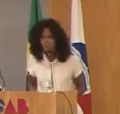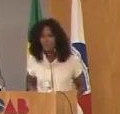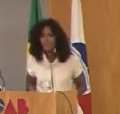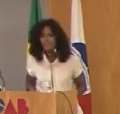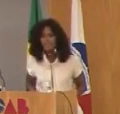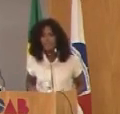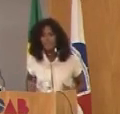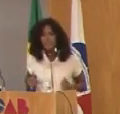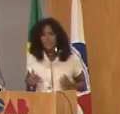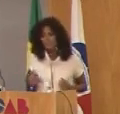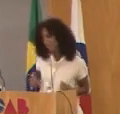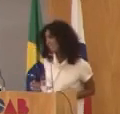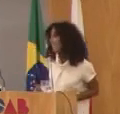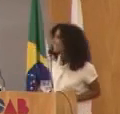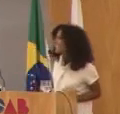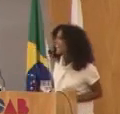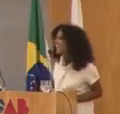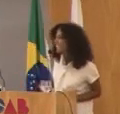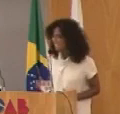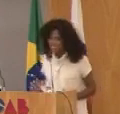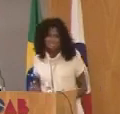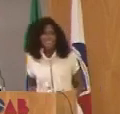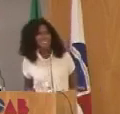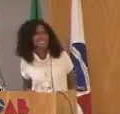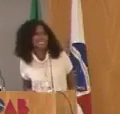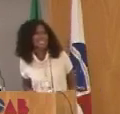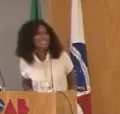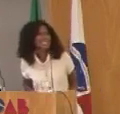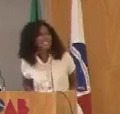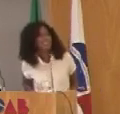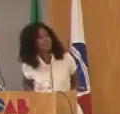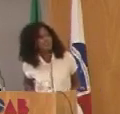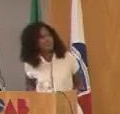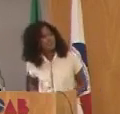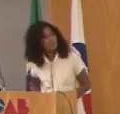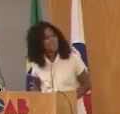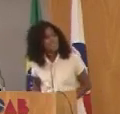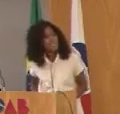anos. Parabéns. E obrigada.